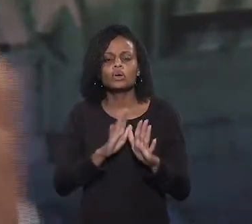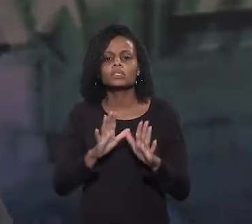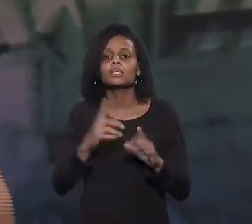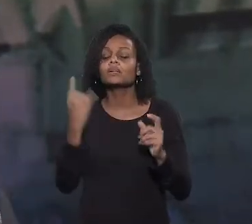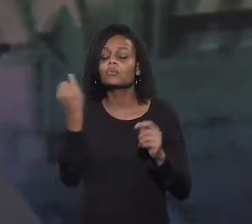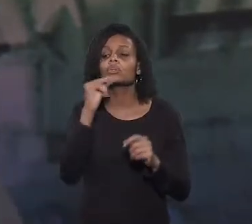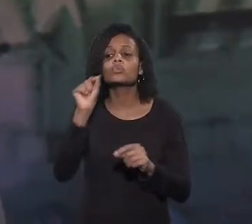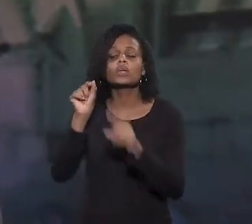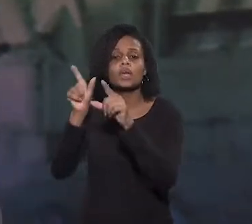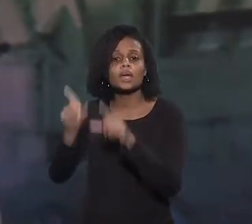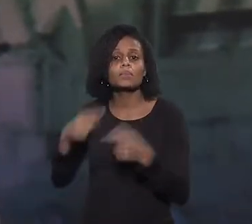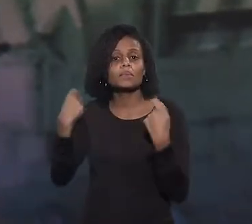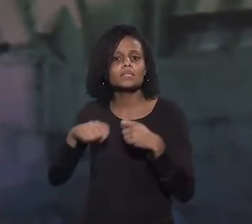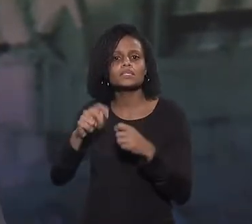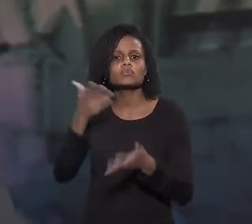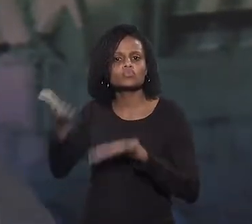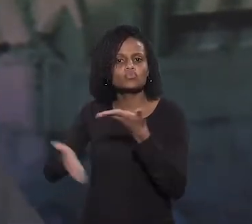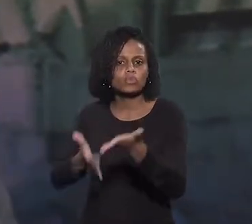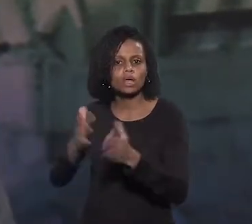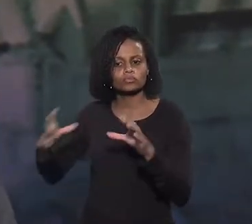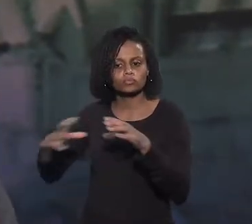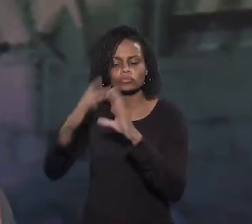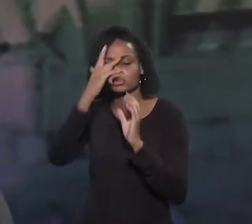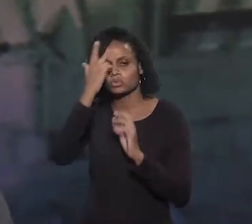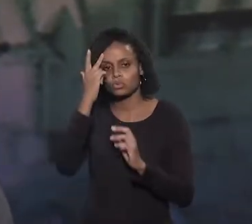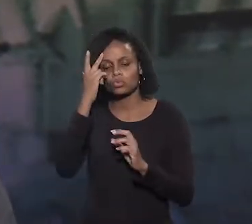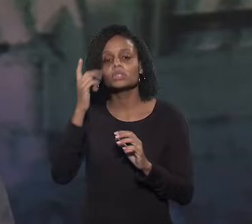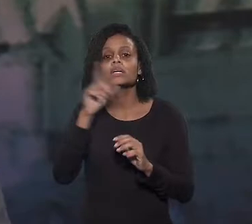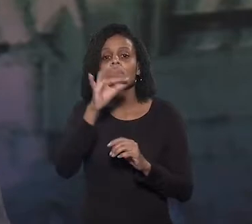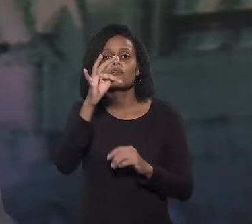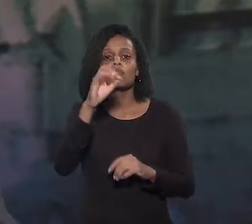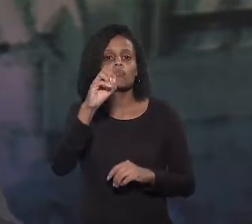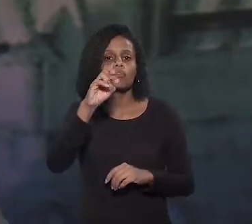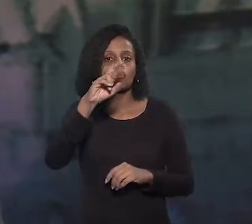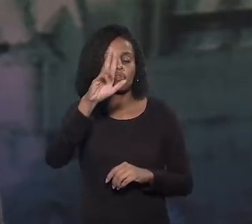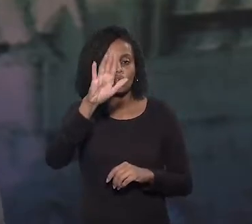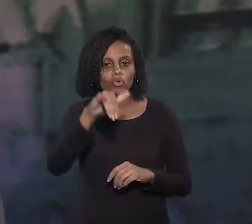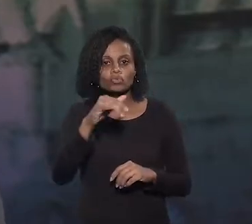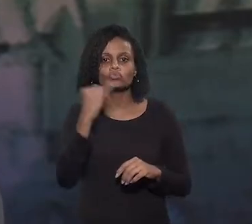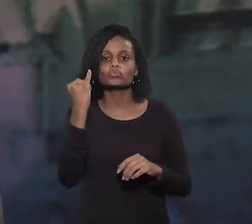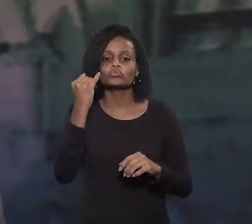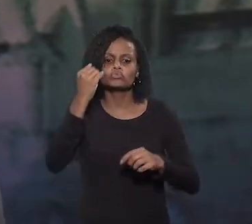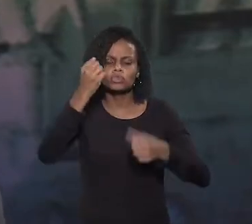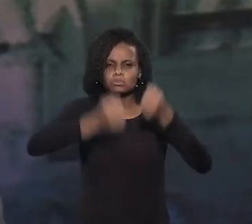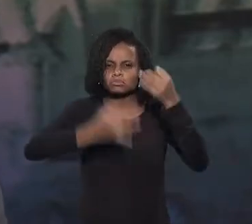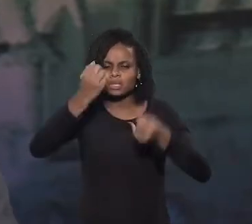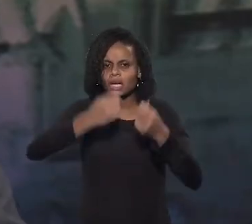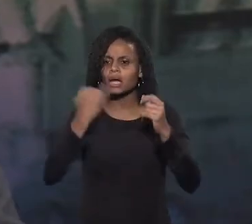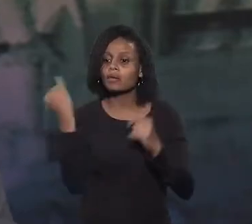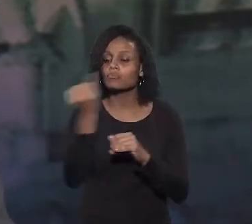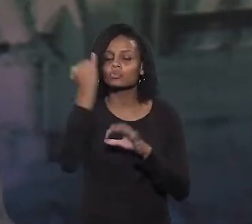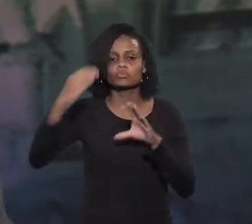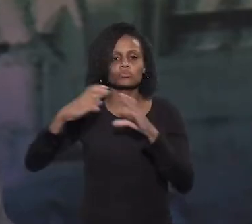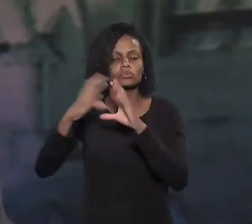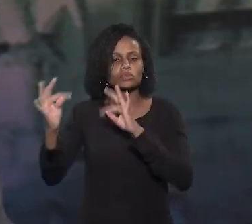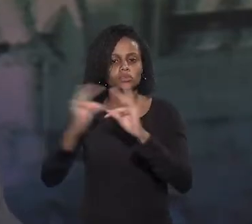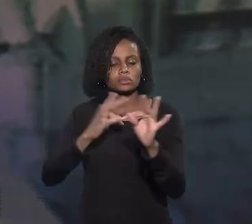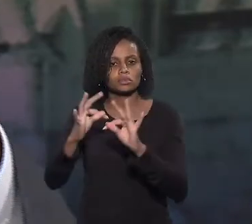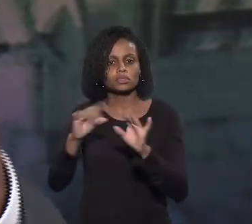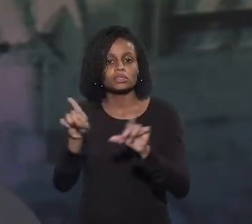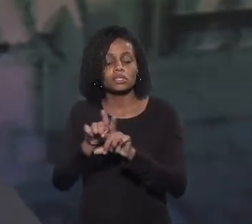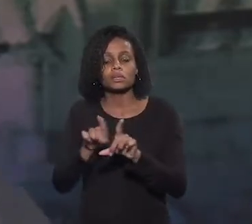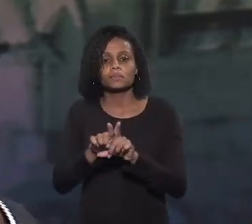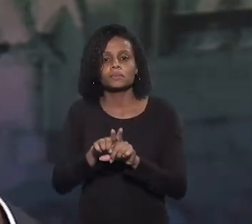a necessidade desse povo ser atendido. Esse fórum vai discutir a importância da comunidade, a importância e